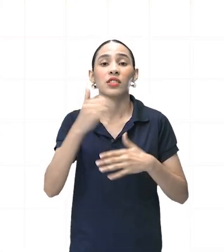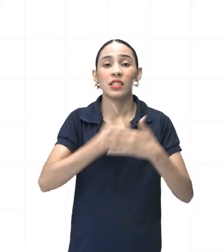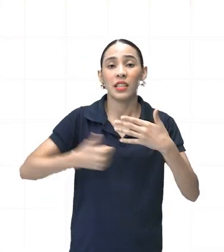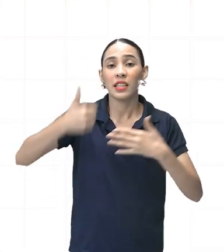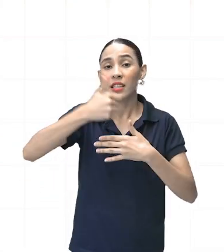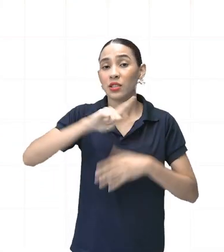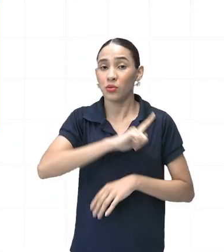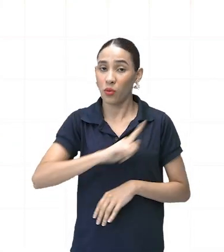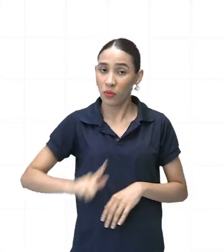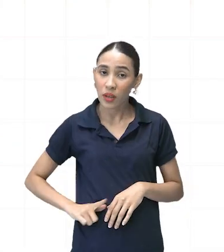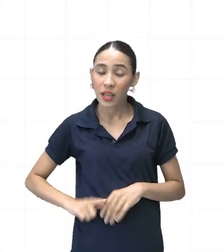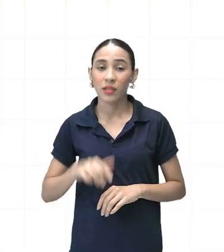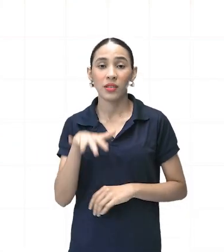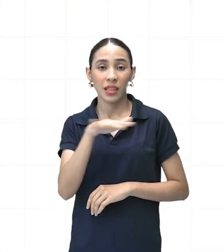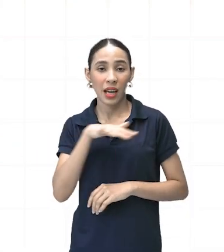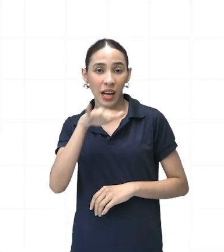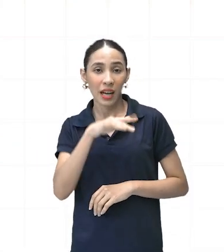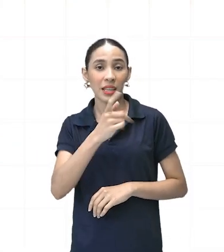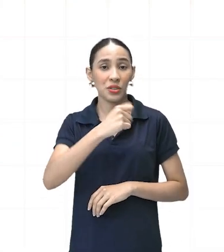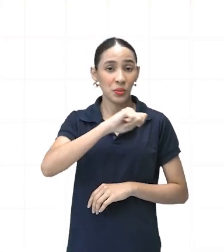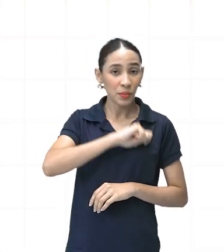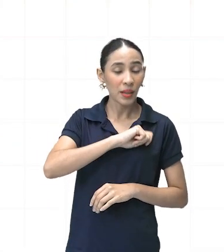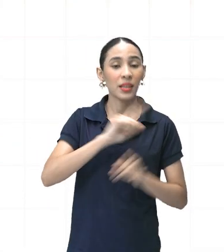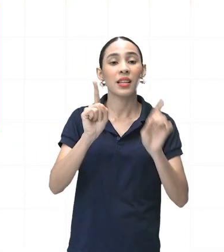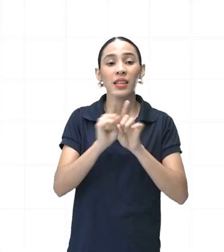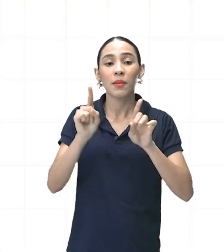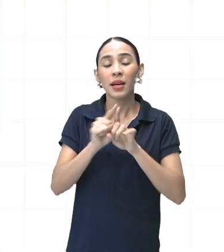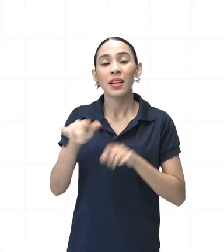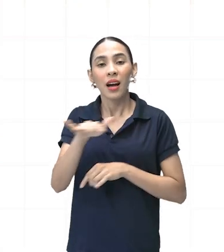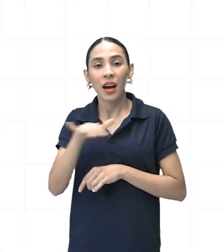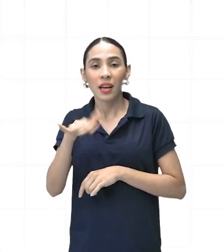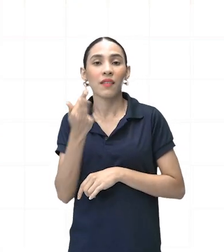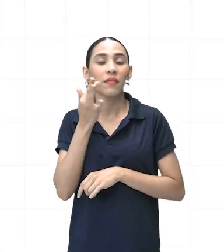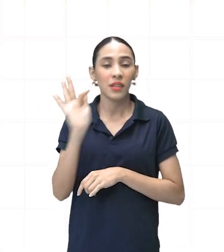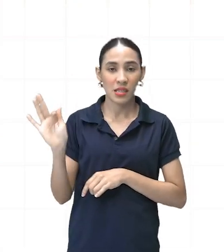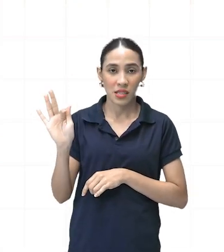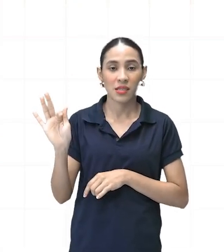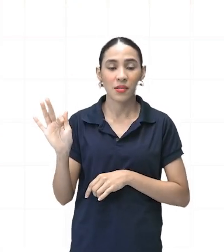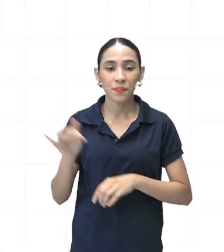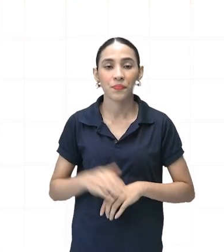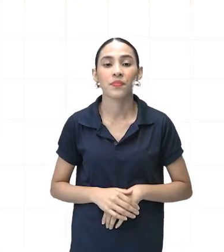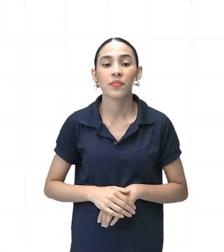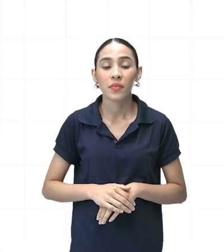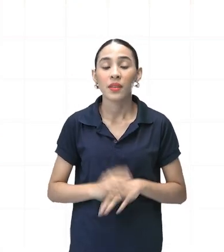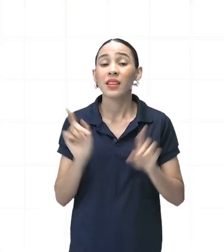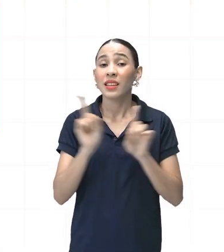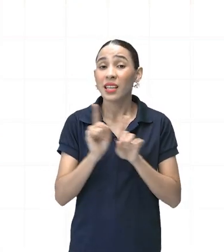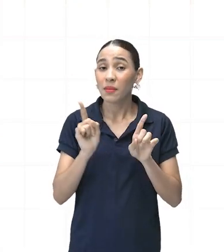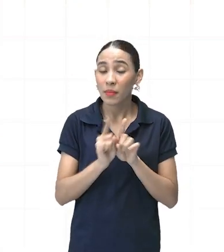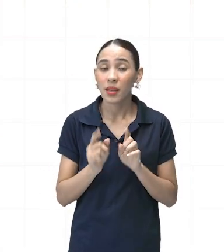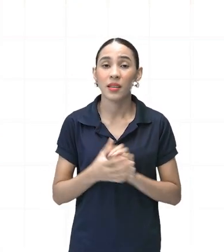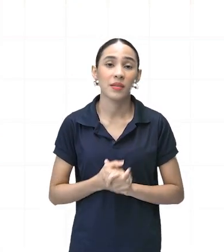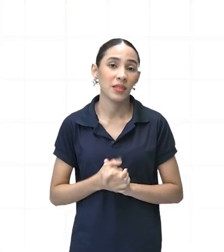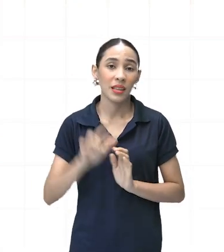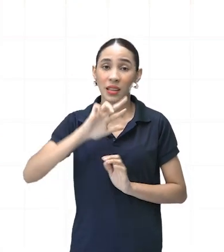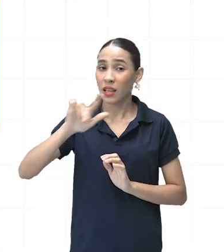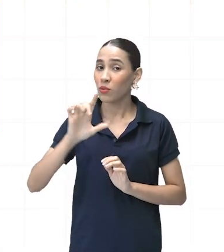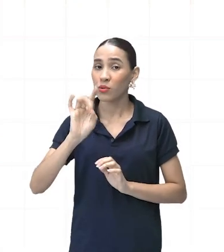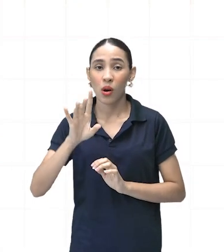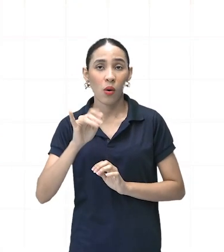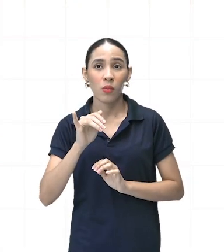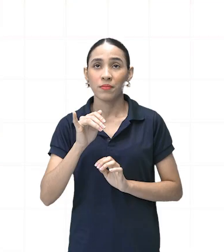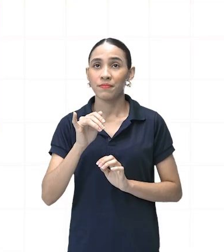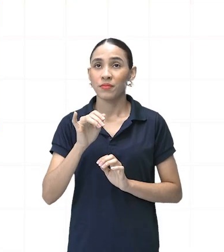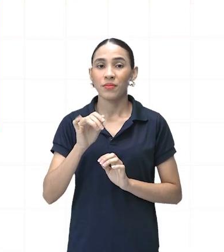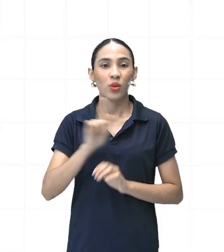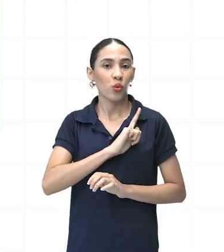do governo, tanto da parte da Espanha quanto da parte da França. E até mesmo, gente, não só ficando